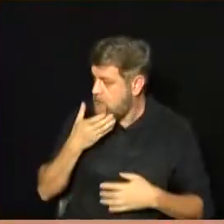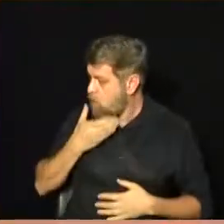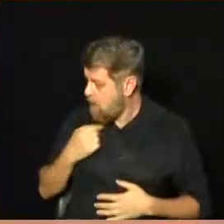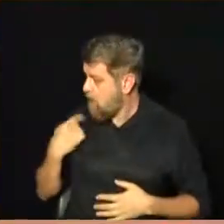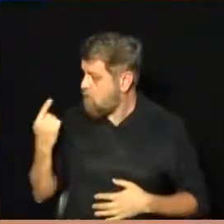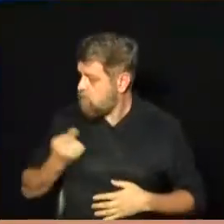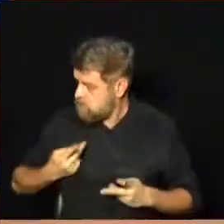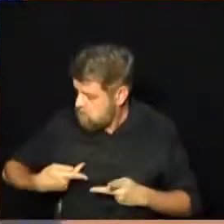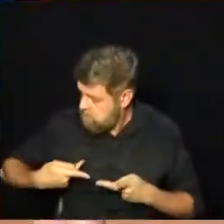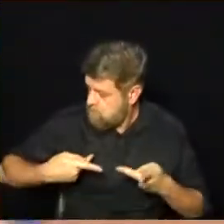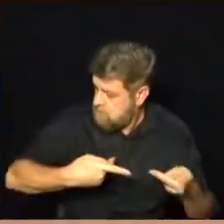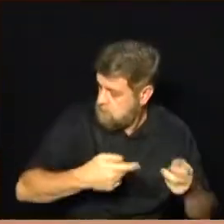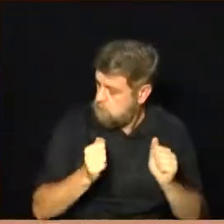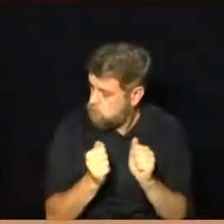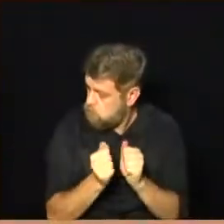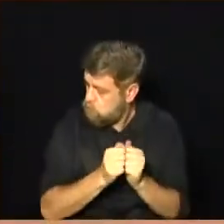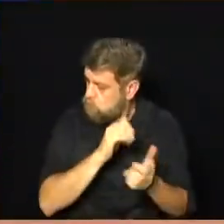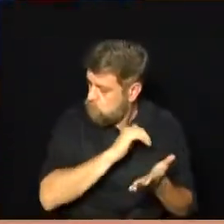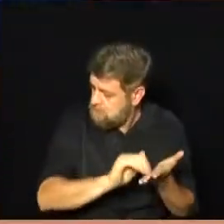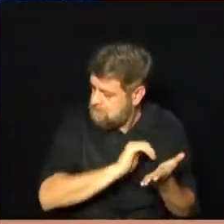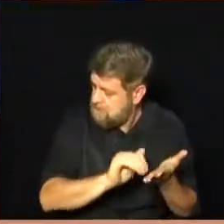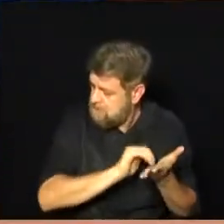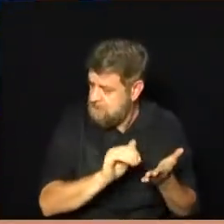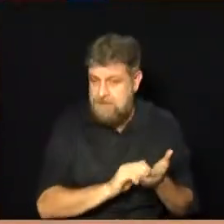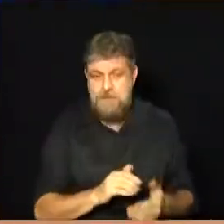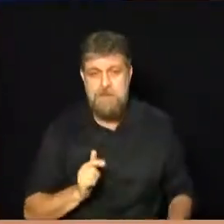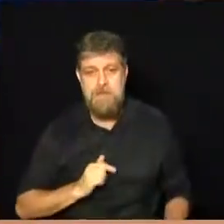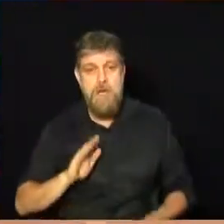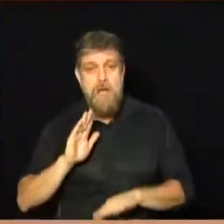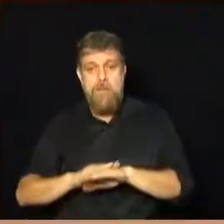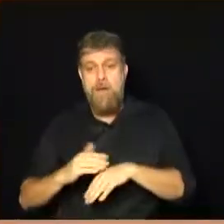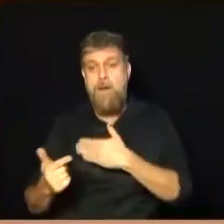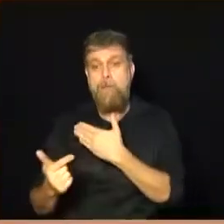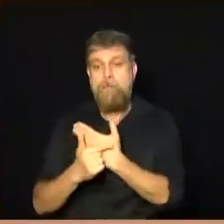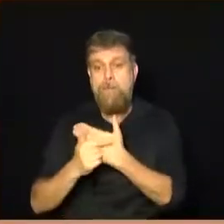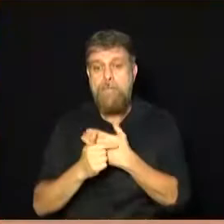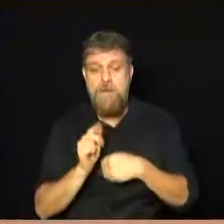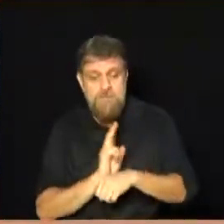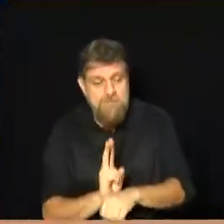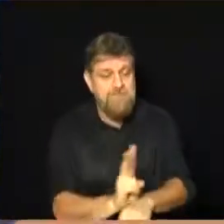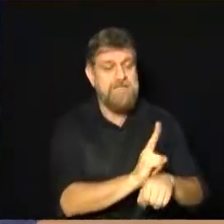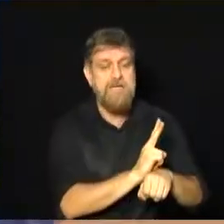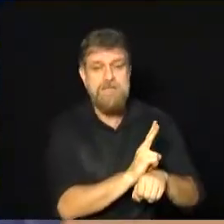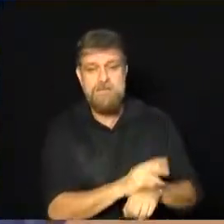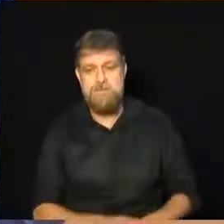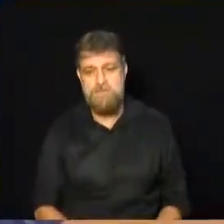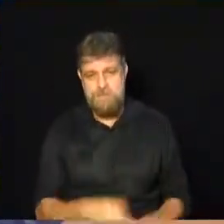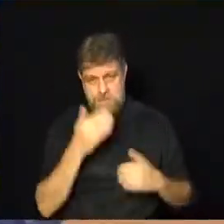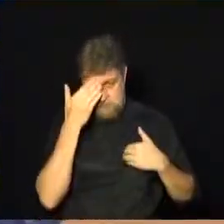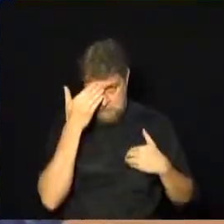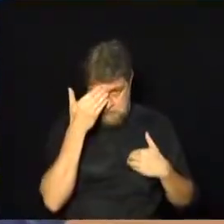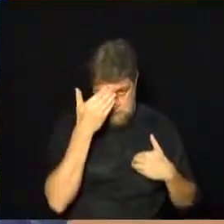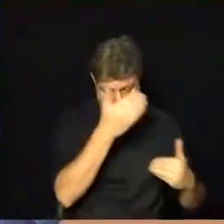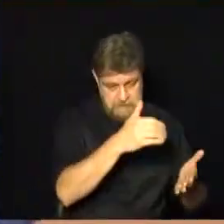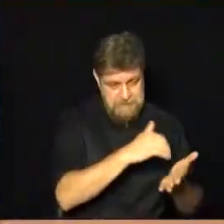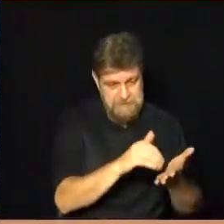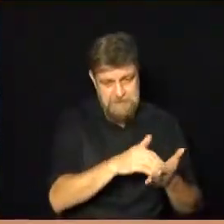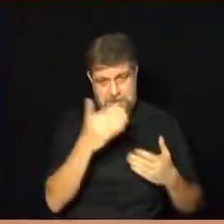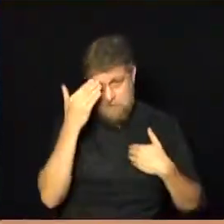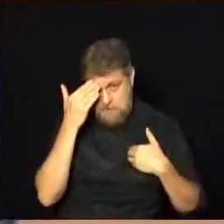no BRT, acompanhando aí e fazendo o nosso papel, que é fiscalizar, né? Então, eu agradeço, secretário, muito